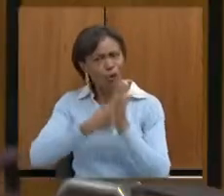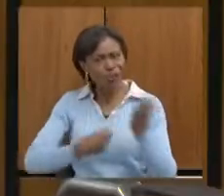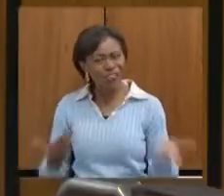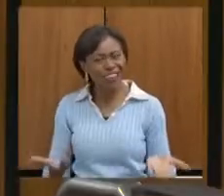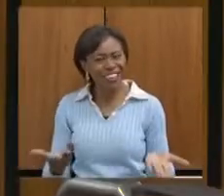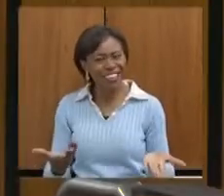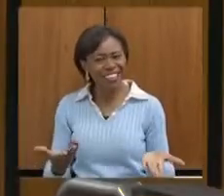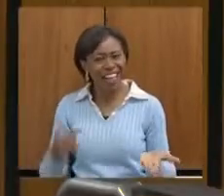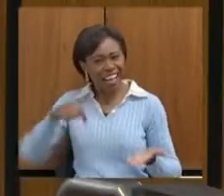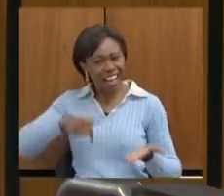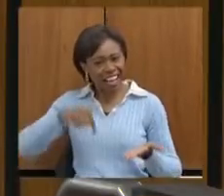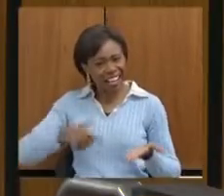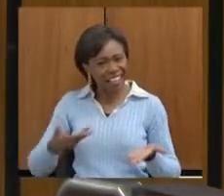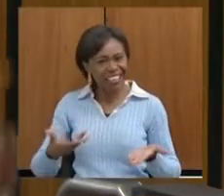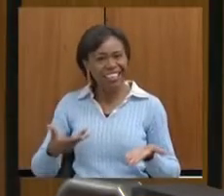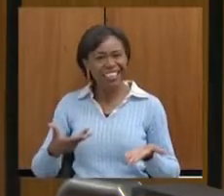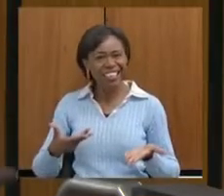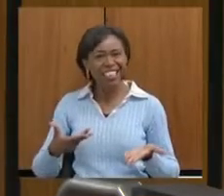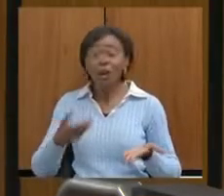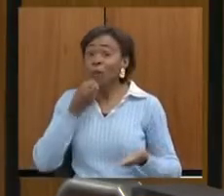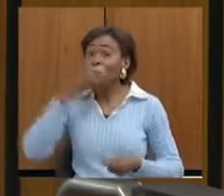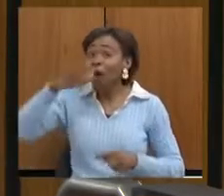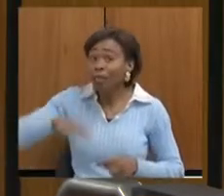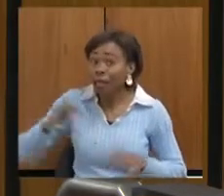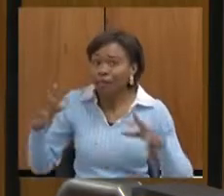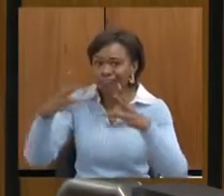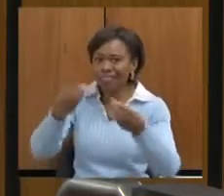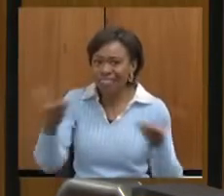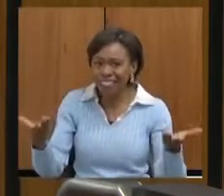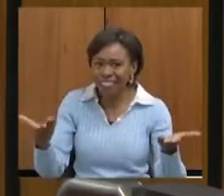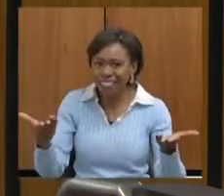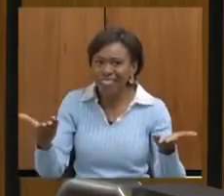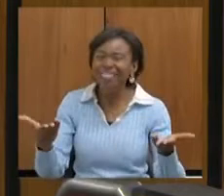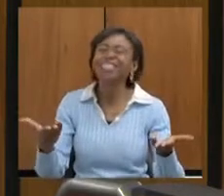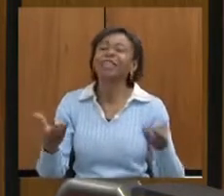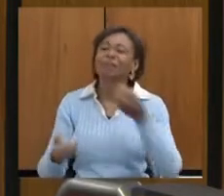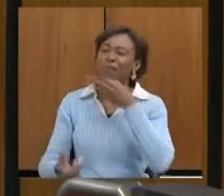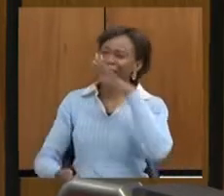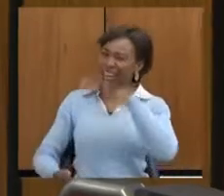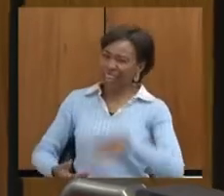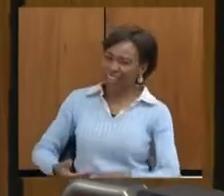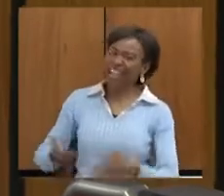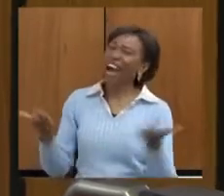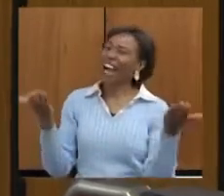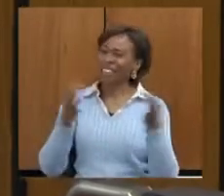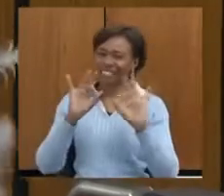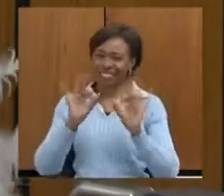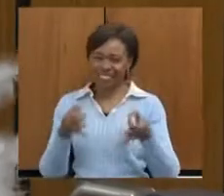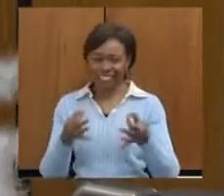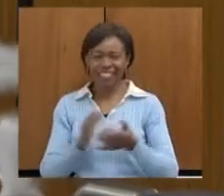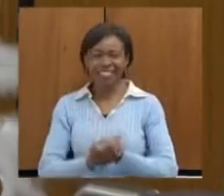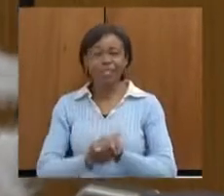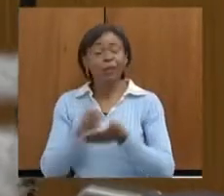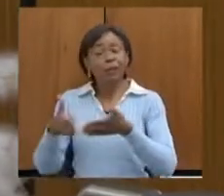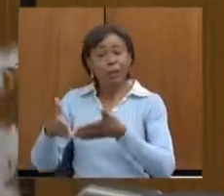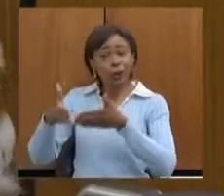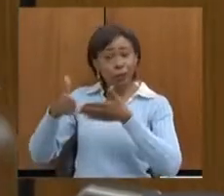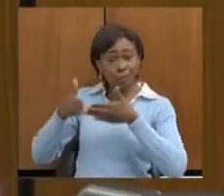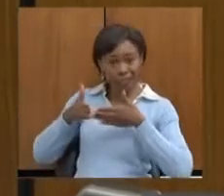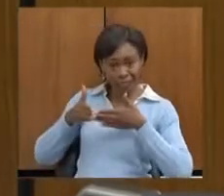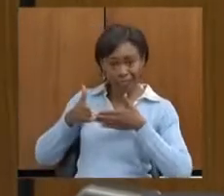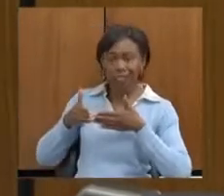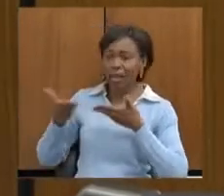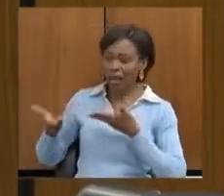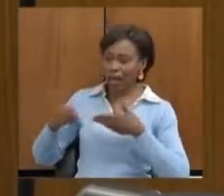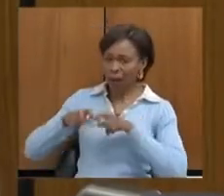Tá na Câmara Legislativa Boa tarde para todos agora sim peço licença aqui